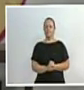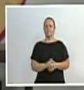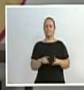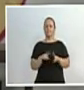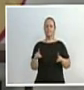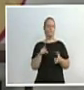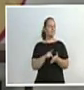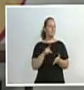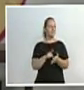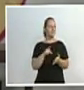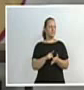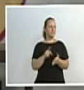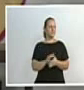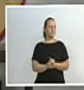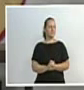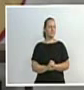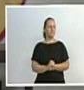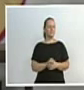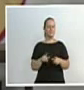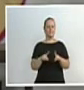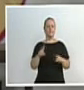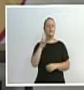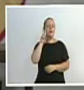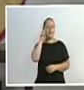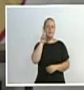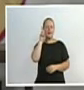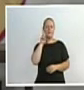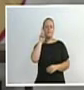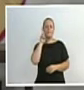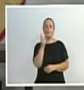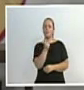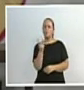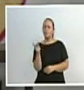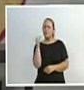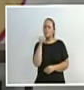Vanderlei, é histórico 2 mulheres na mesma legislatura.